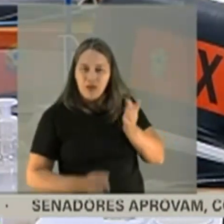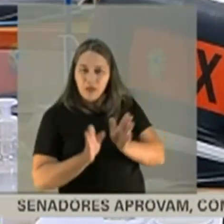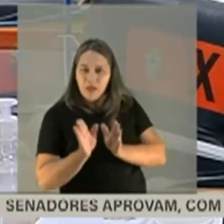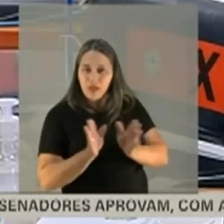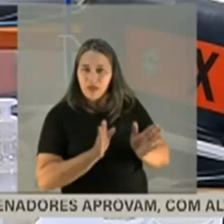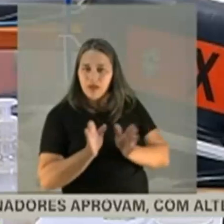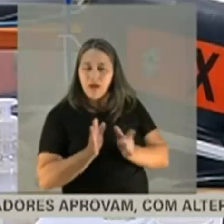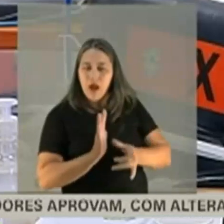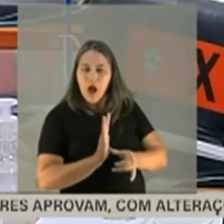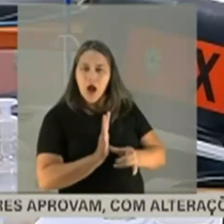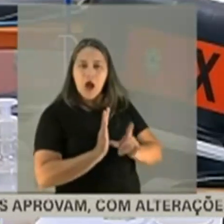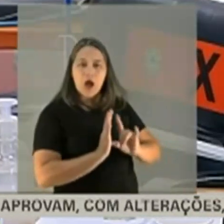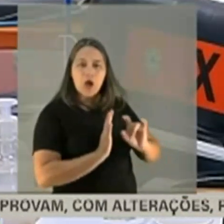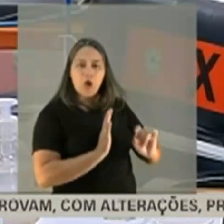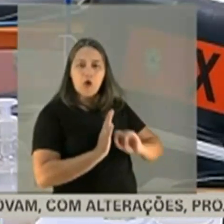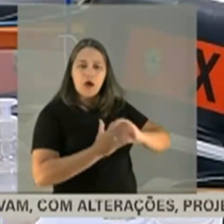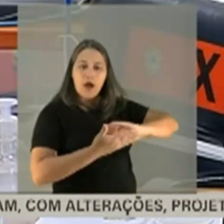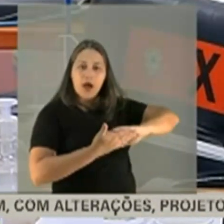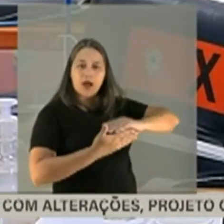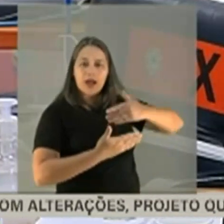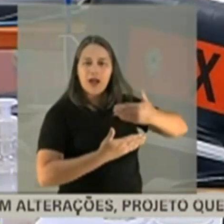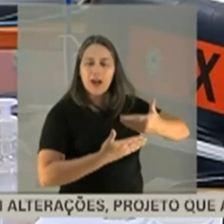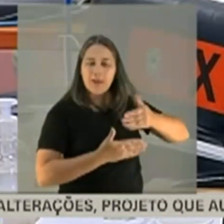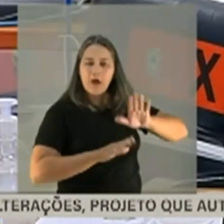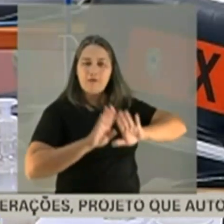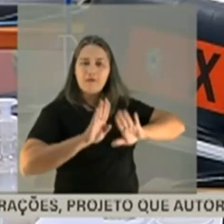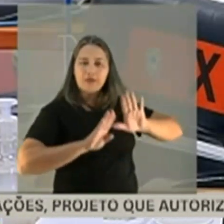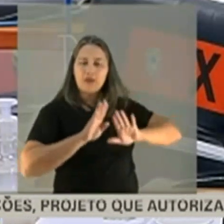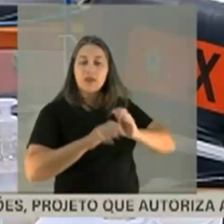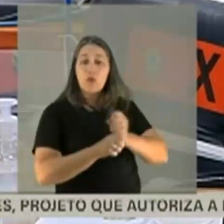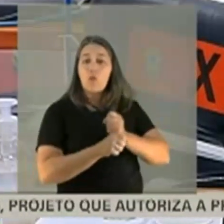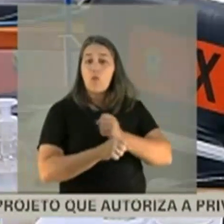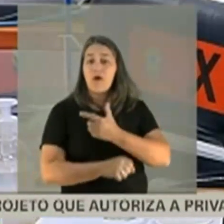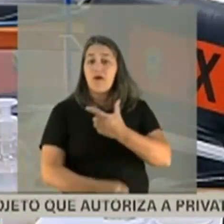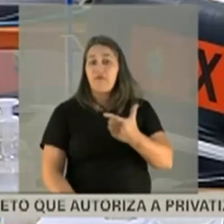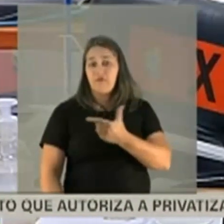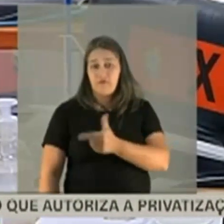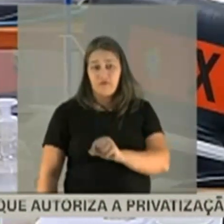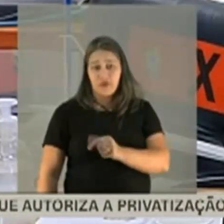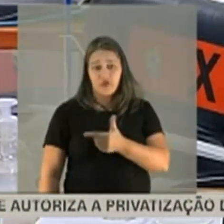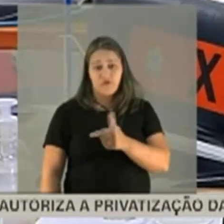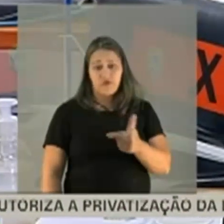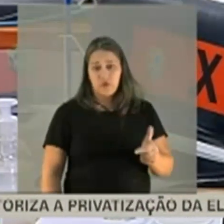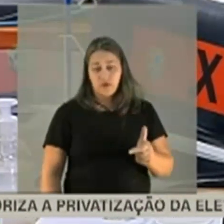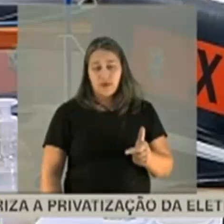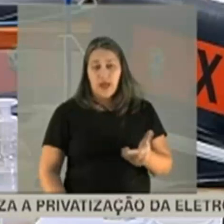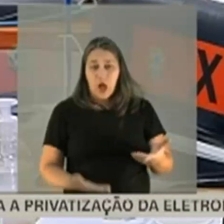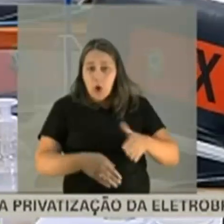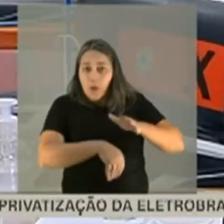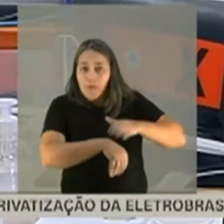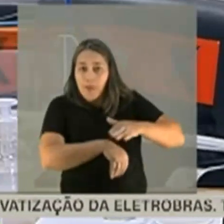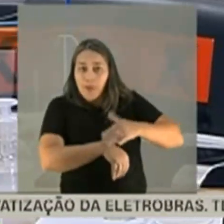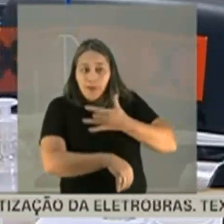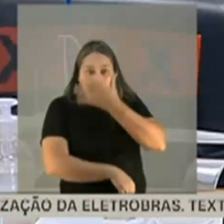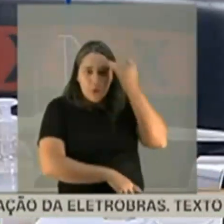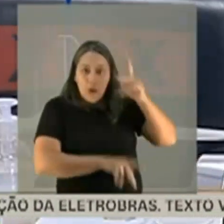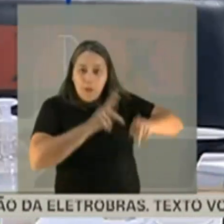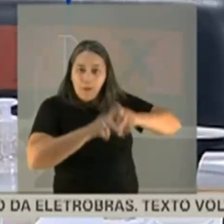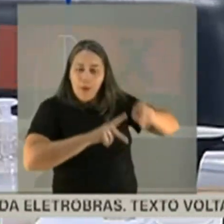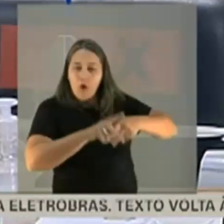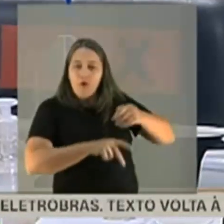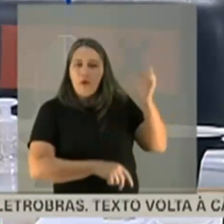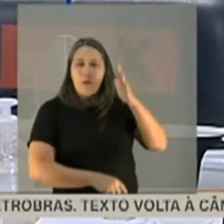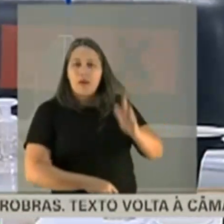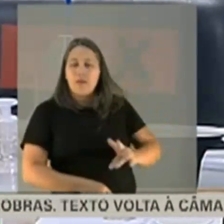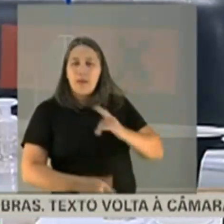dessa antecipação de calendário eleitoral para o ano 2022. No momento que o povo brasileiro tem problemas graves de saúde,